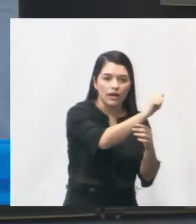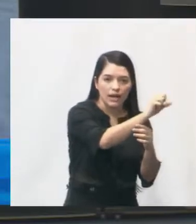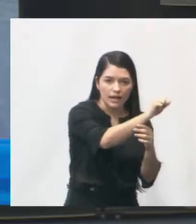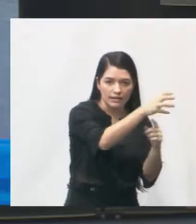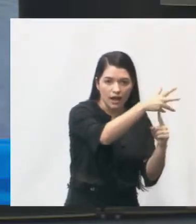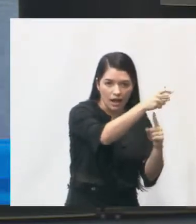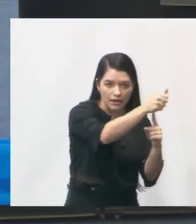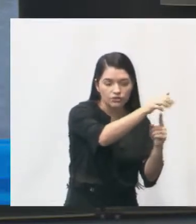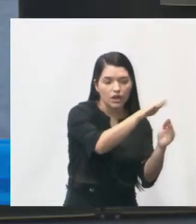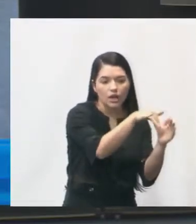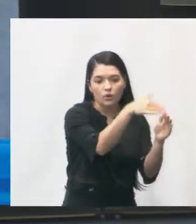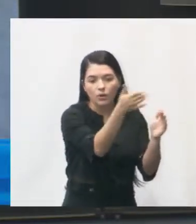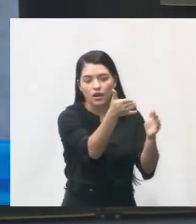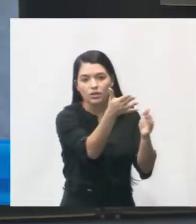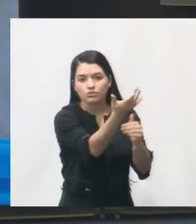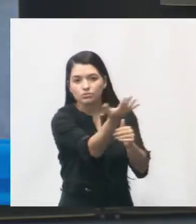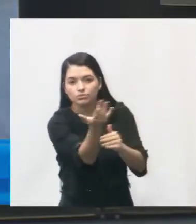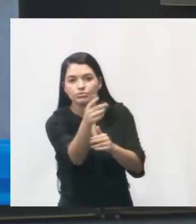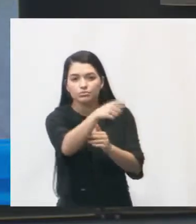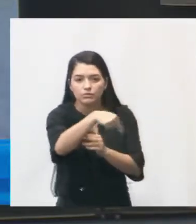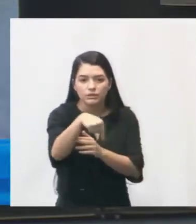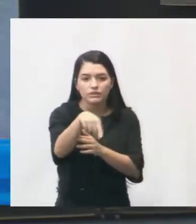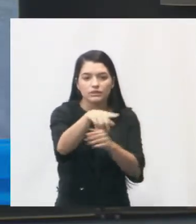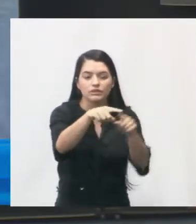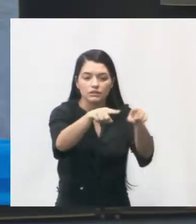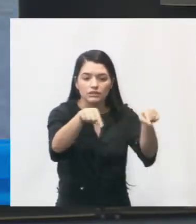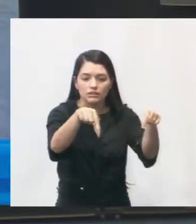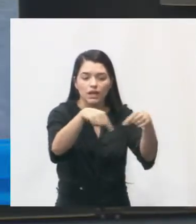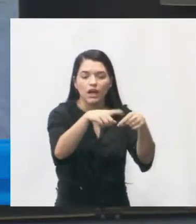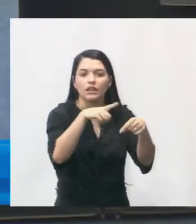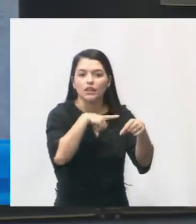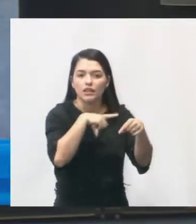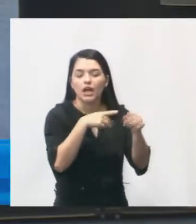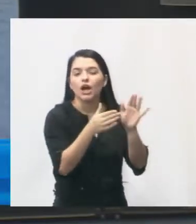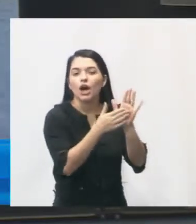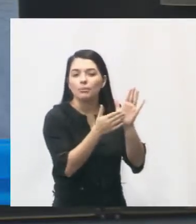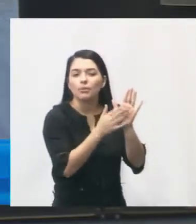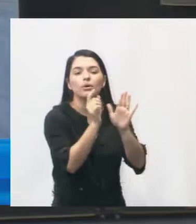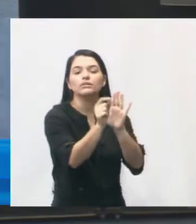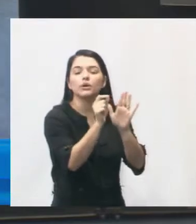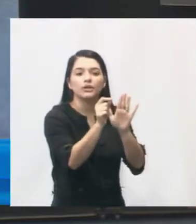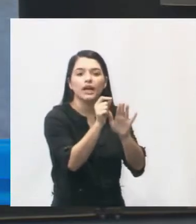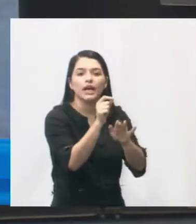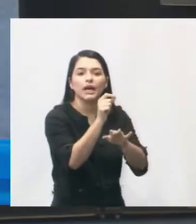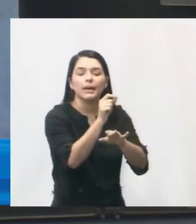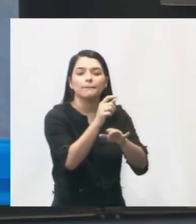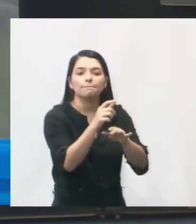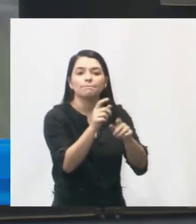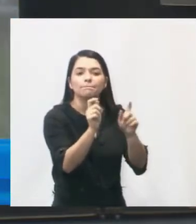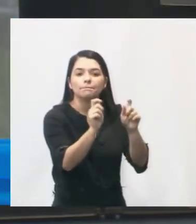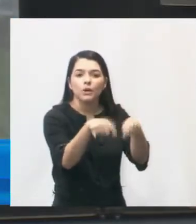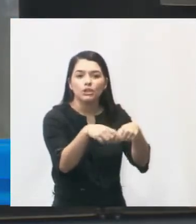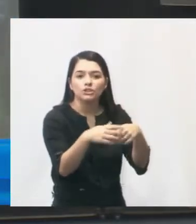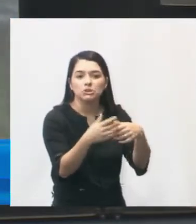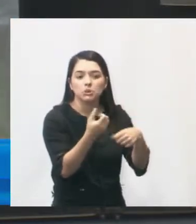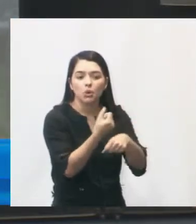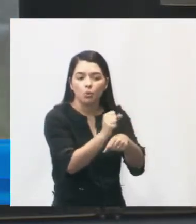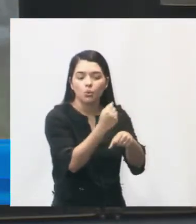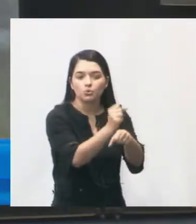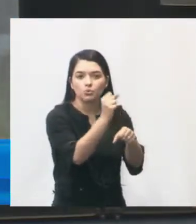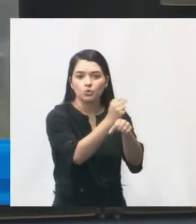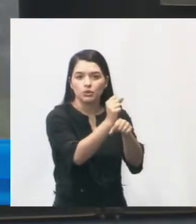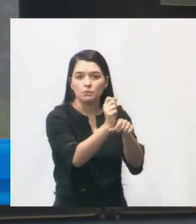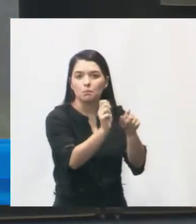terrenos e a proposta foi feita de forma a urbanizar e permitindo, repito, com que a